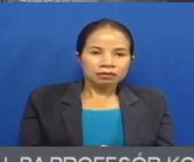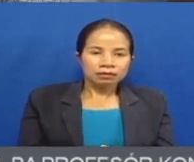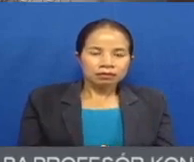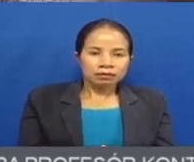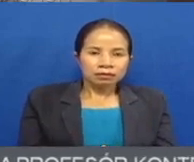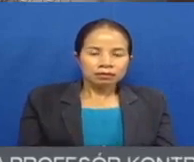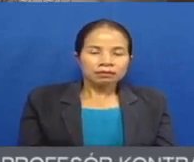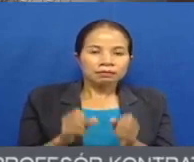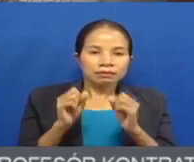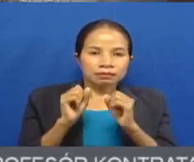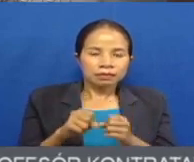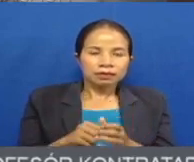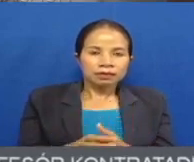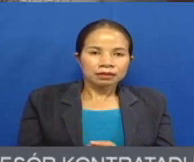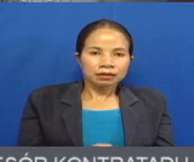Ele